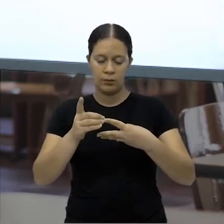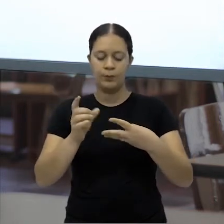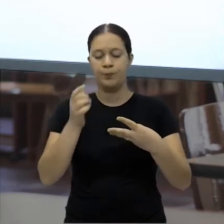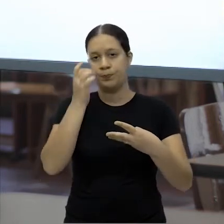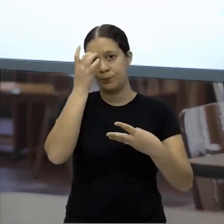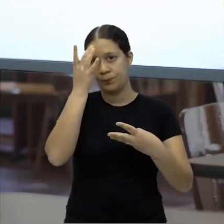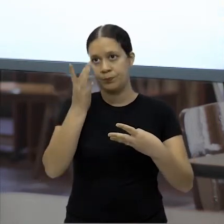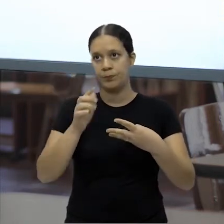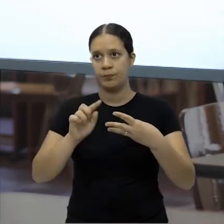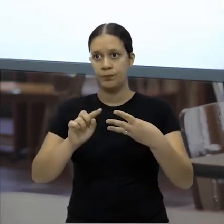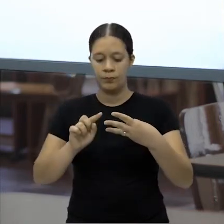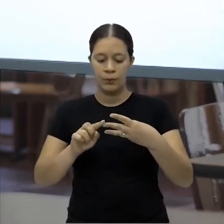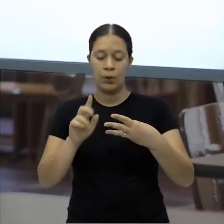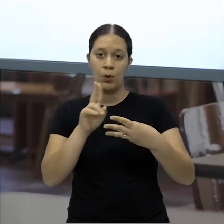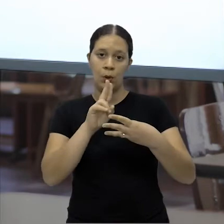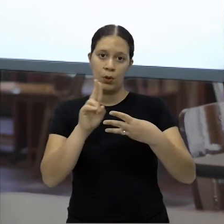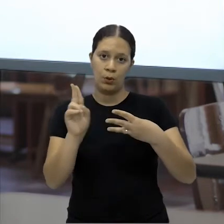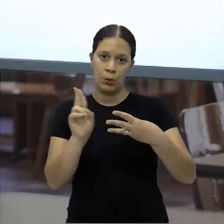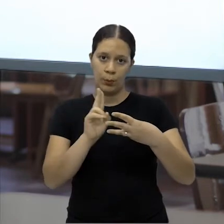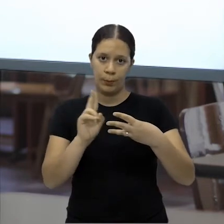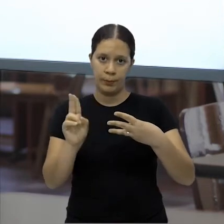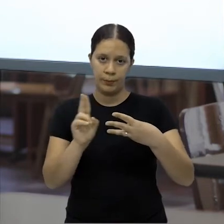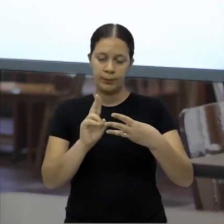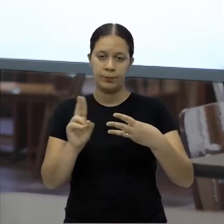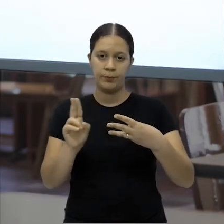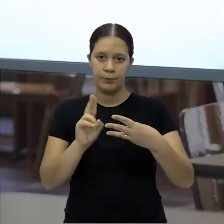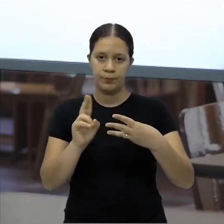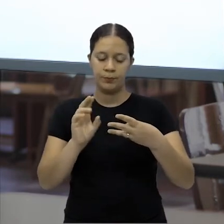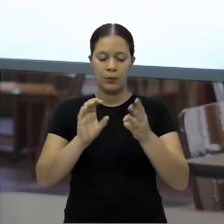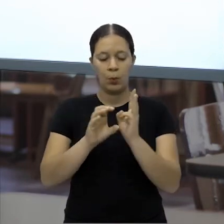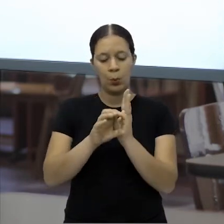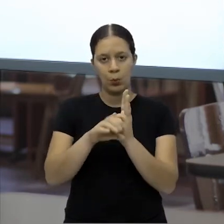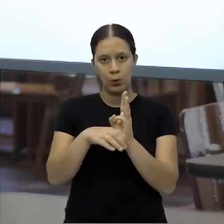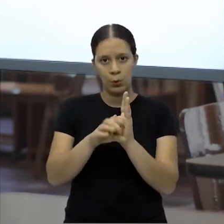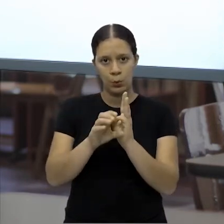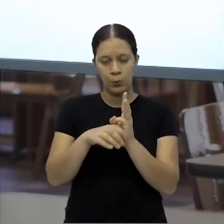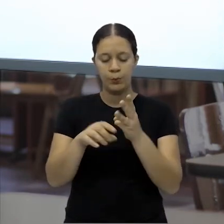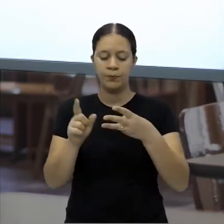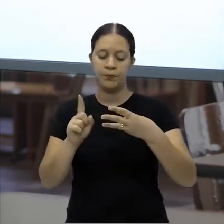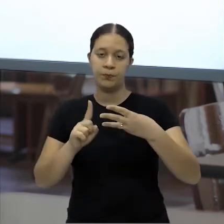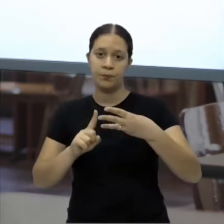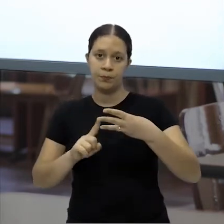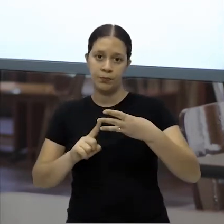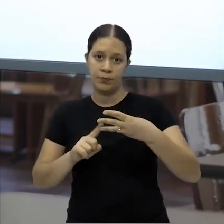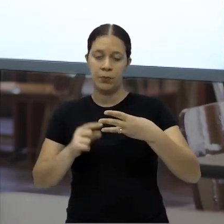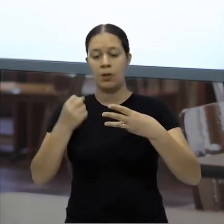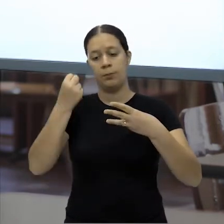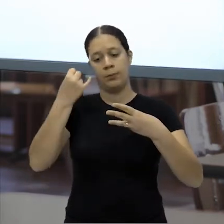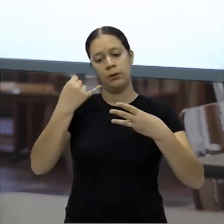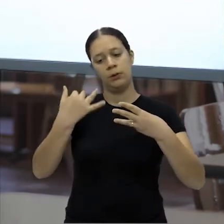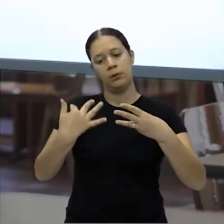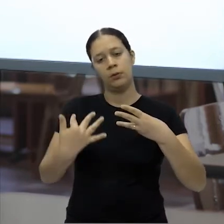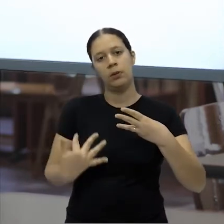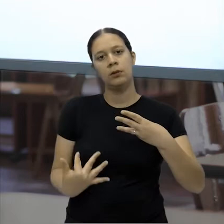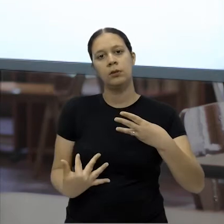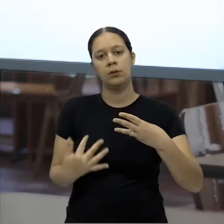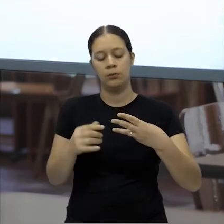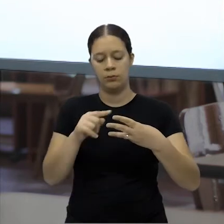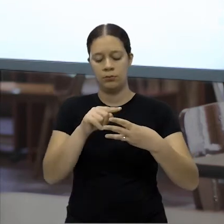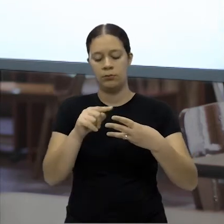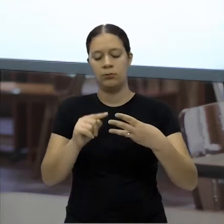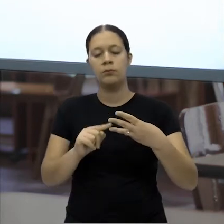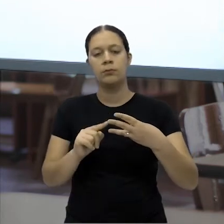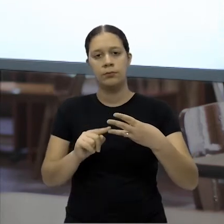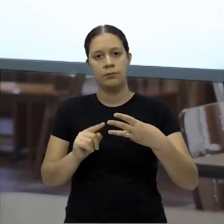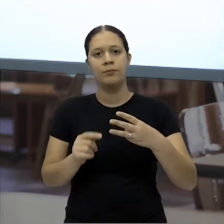explicar, facilitar o conhecimento. A nomeação, apresentando os termos técnicos, os termos científicos, e a definição, que são